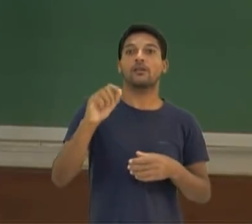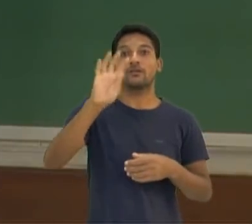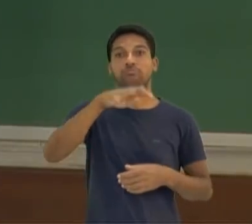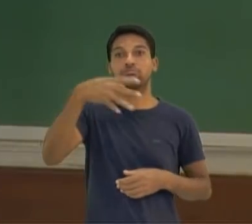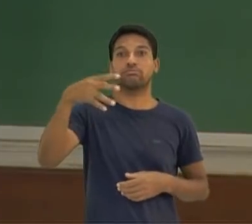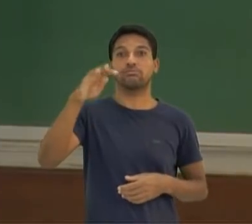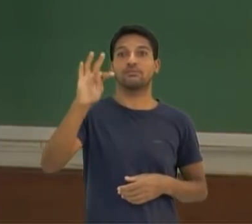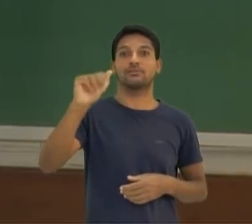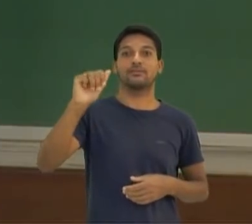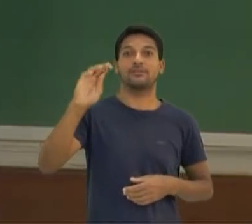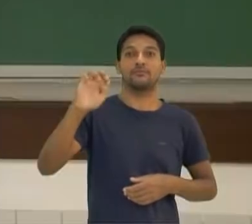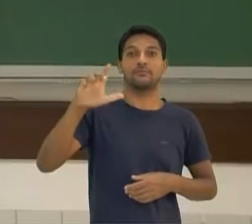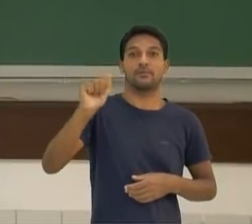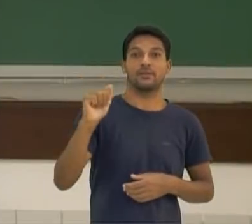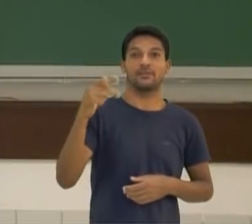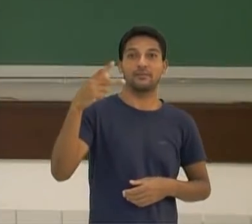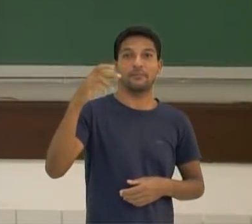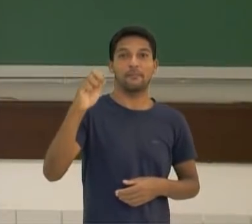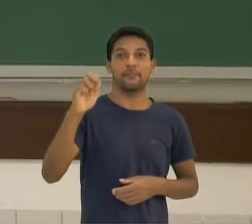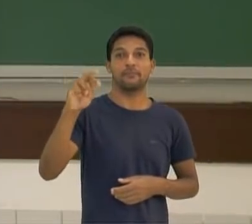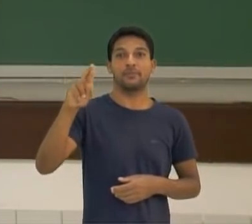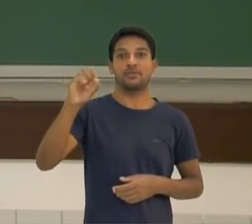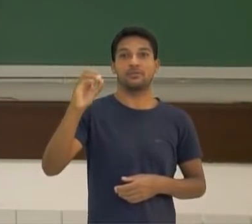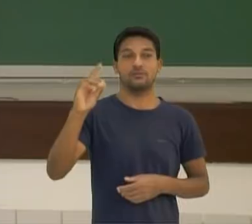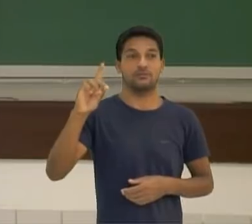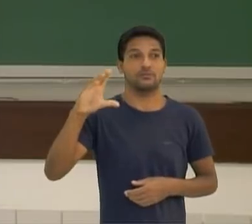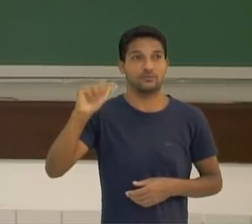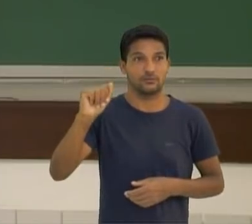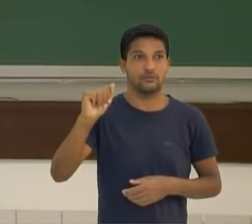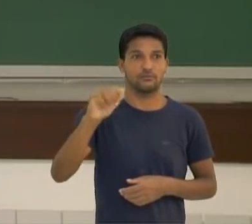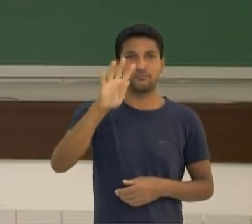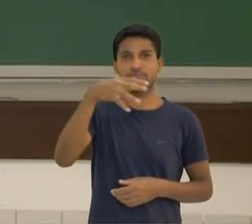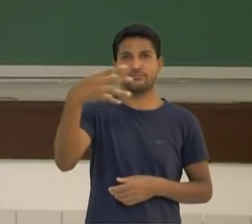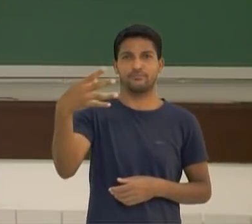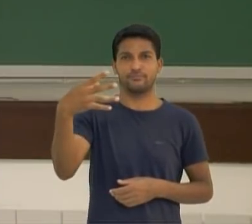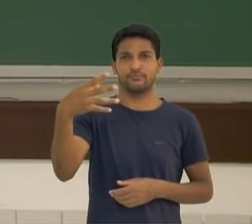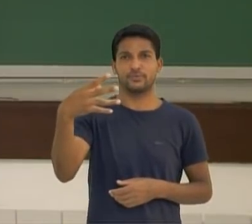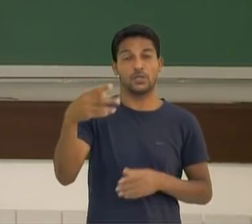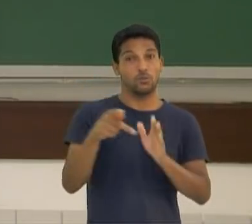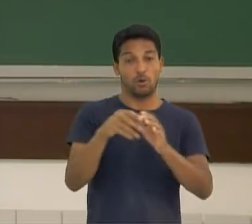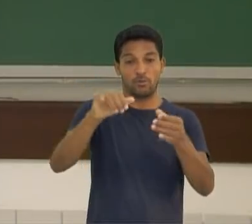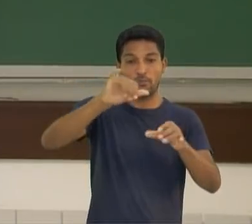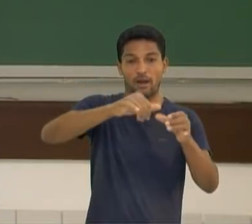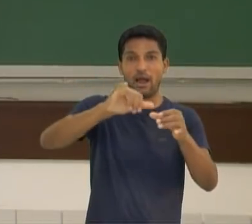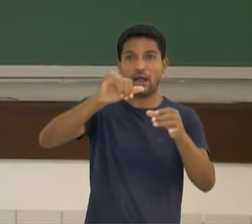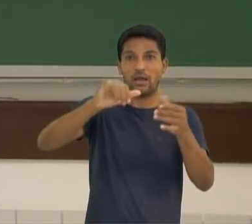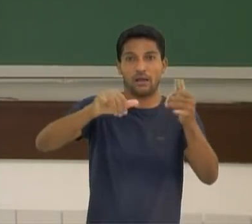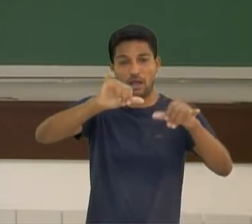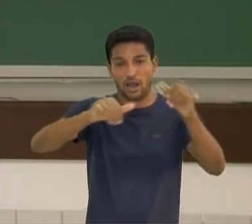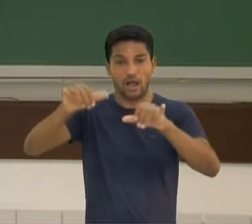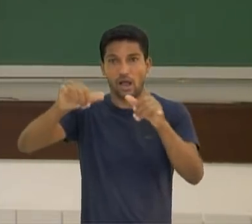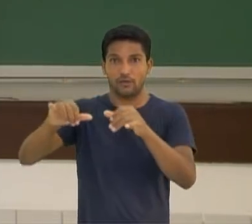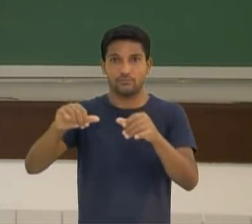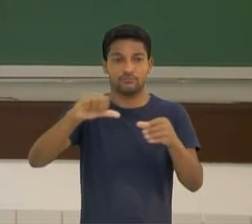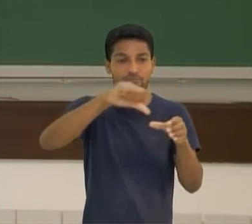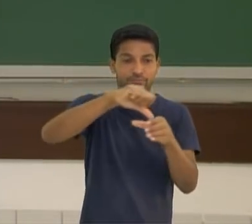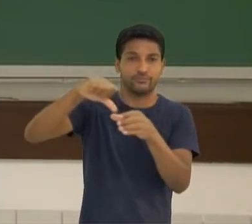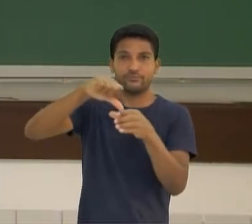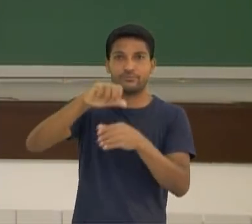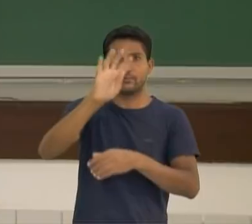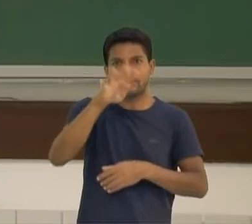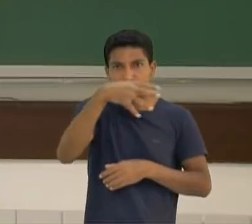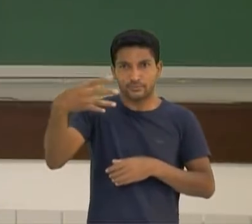tabela periódica, a classificação periódica dos elementos, beleza? Um pouquinho